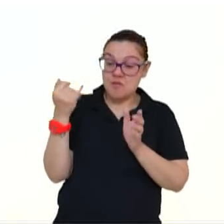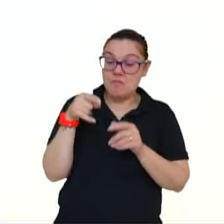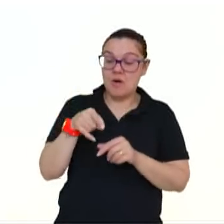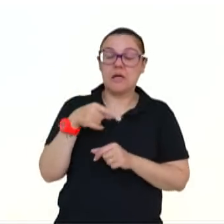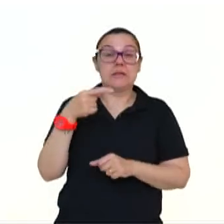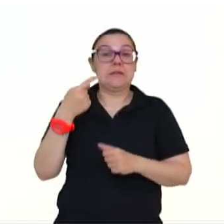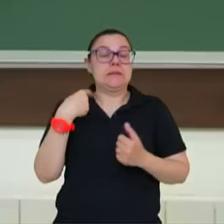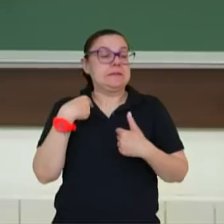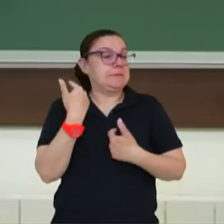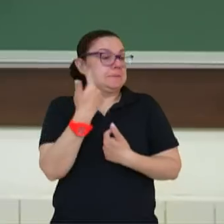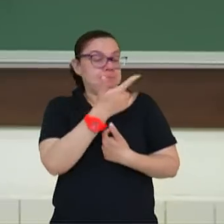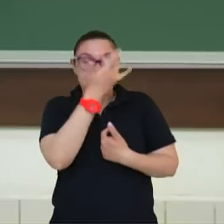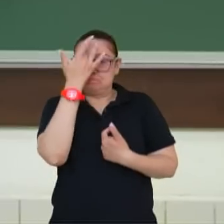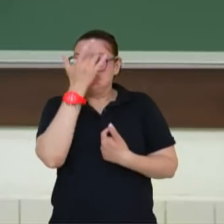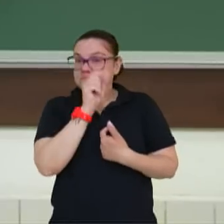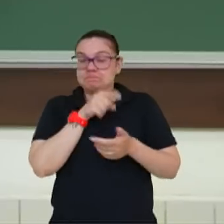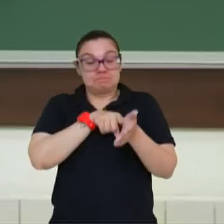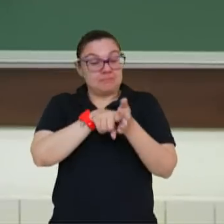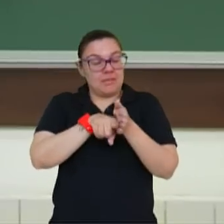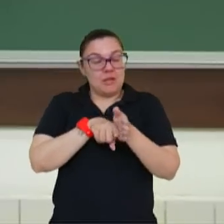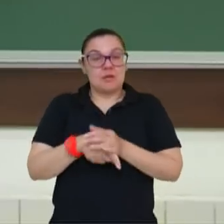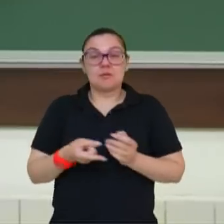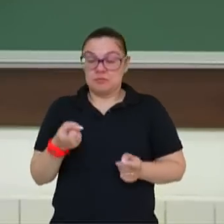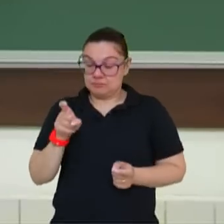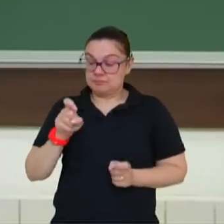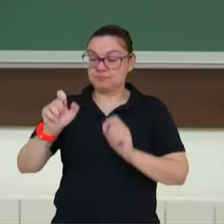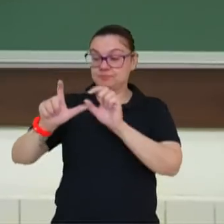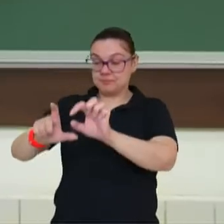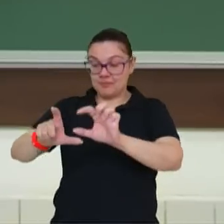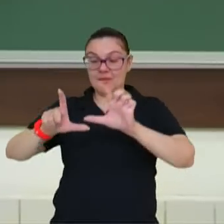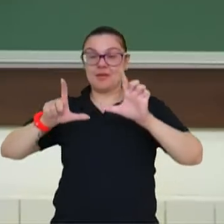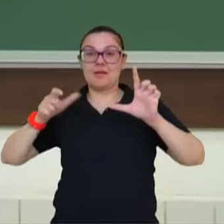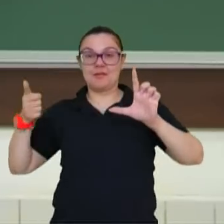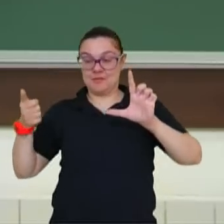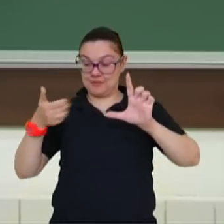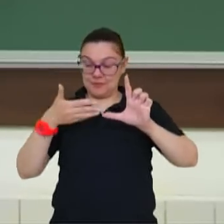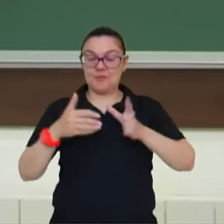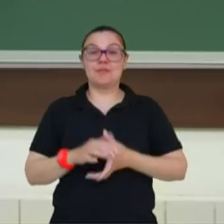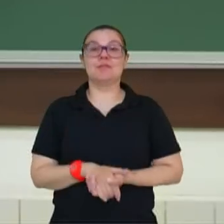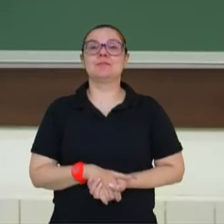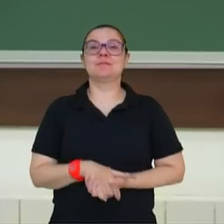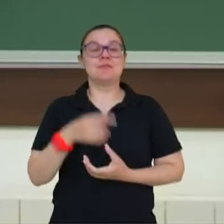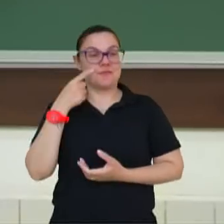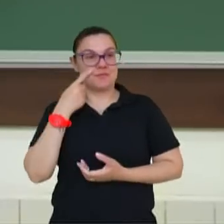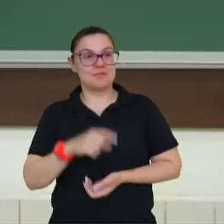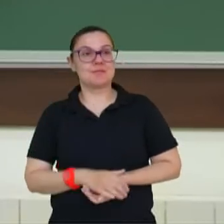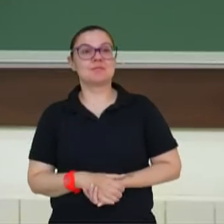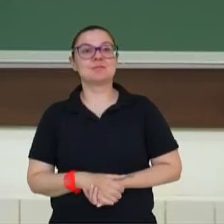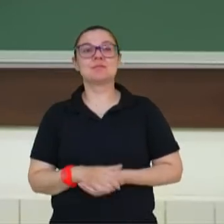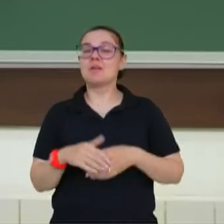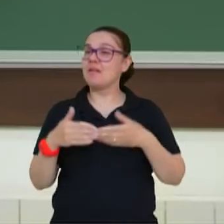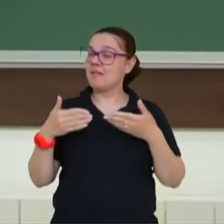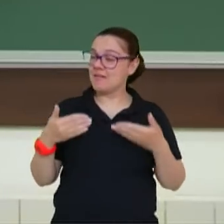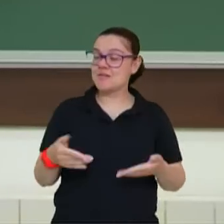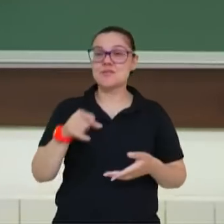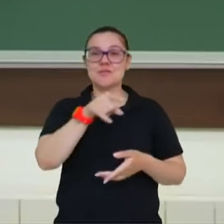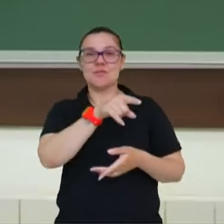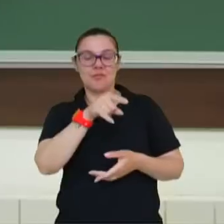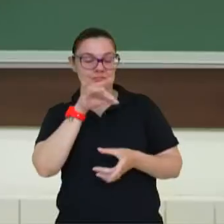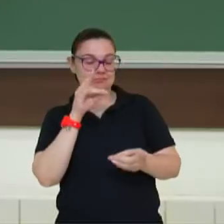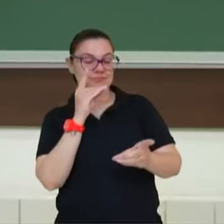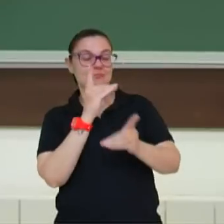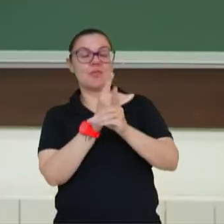estou desinformado sobre as pesquisas. Então, eu vou clicar aqui e eu vou descobrir. Então, lá você